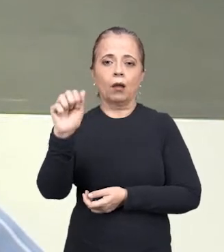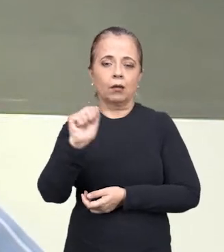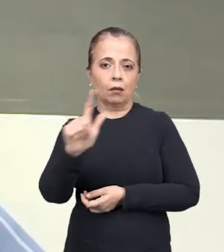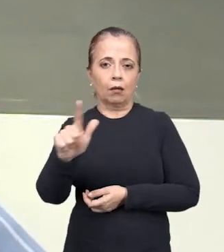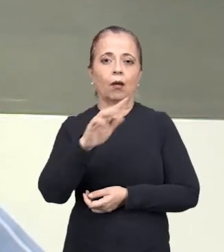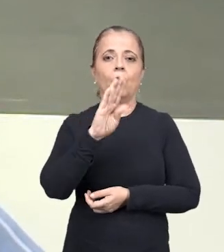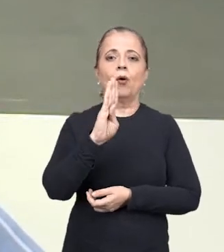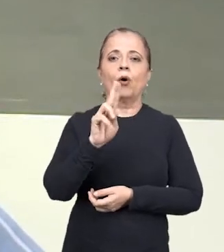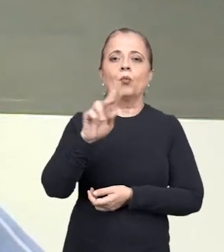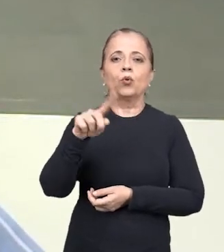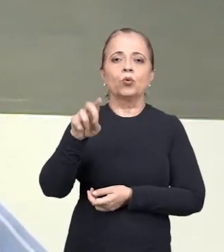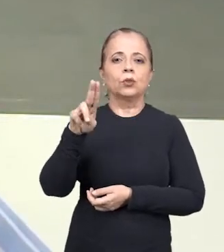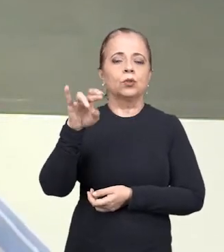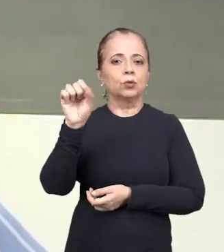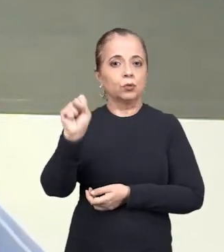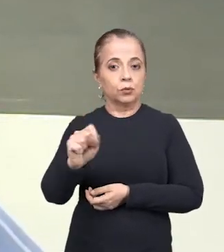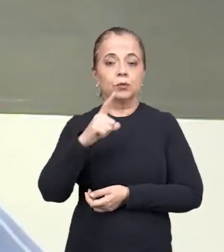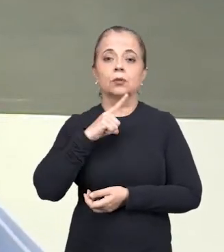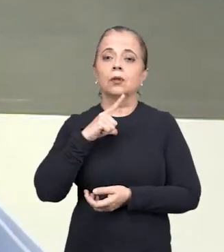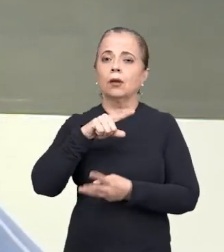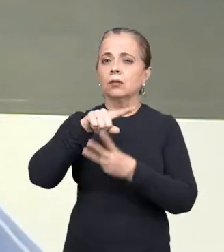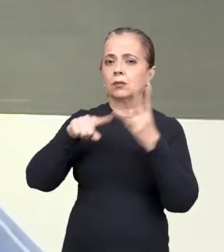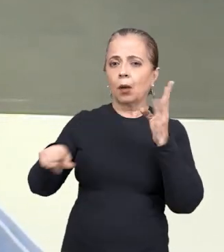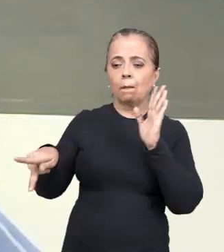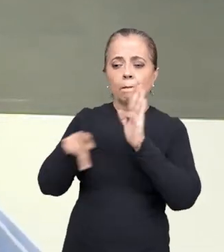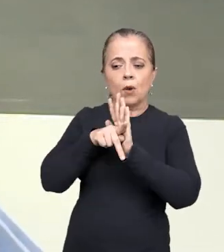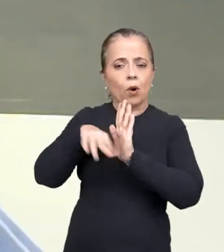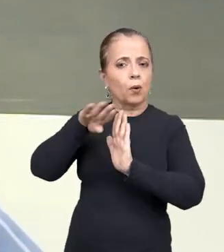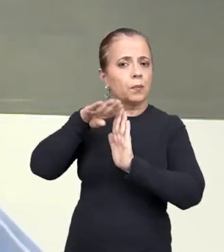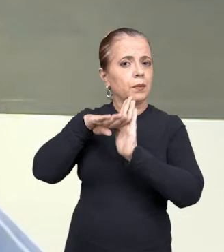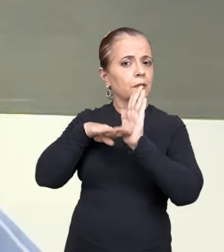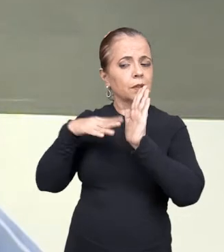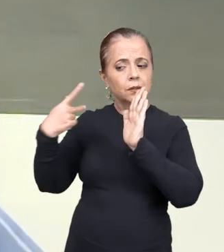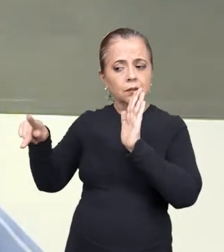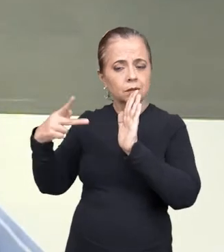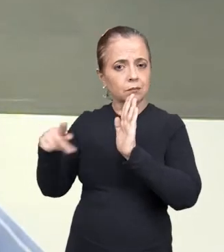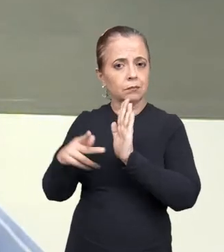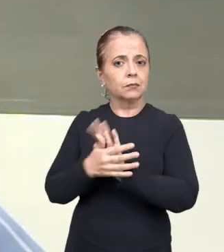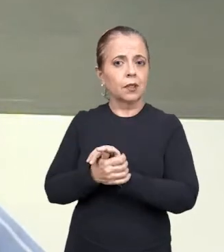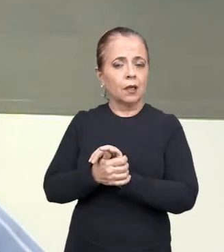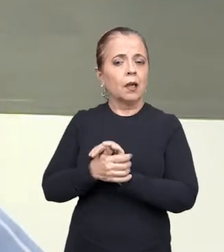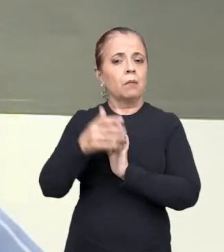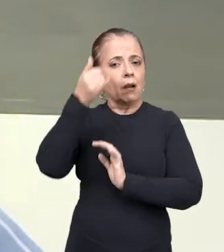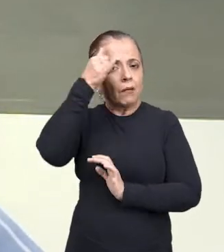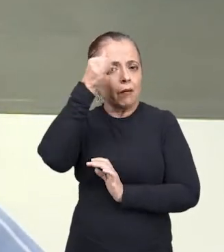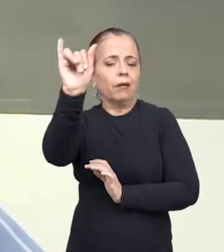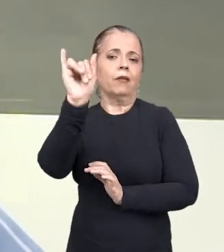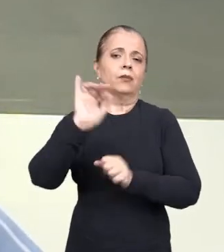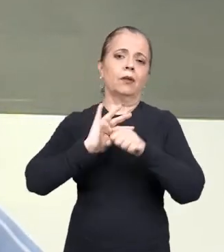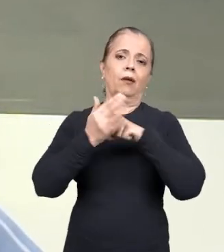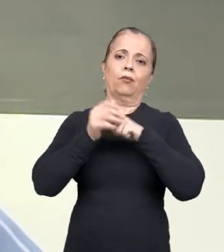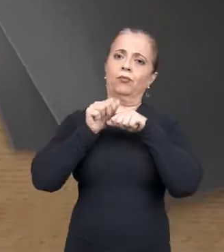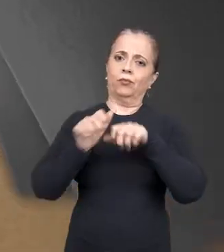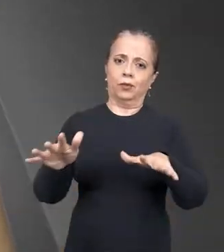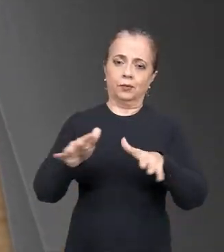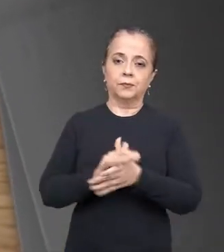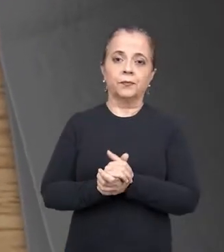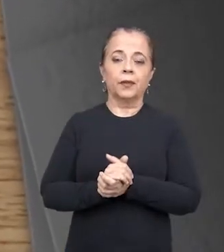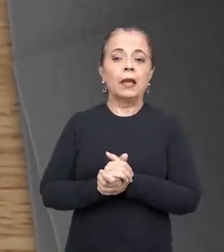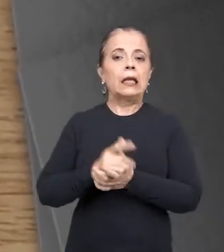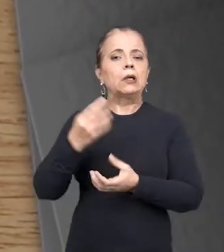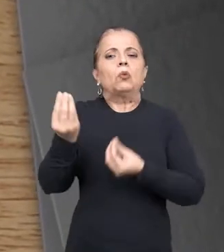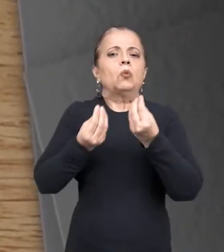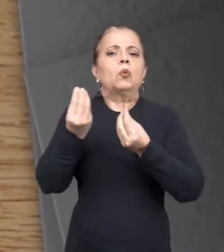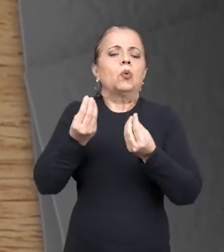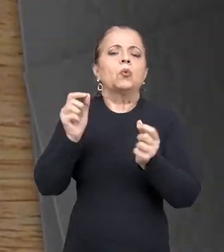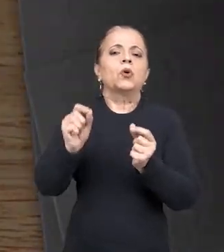medidas que já eram previstas nos seus próprios planejamentos para conter a disseminação do vírus. Que medidas são